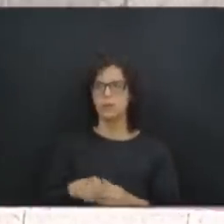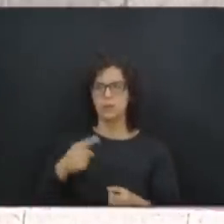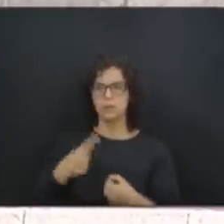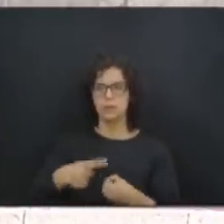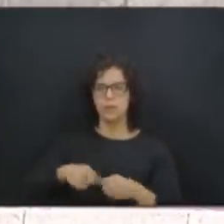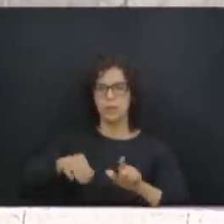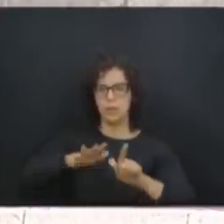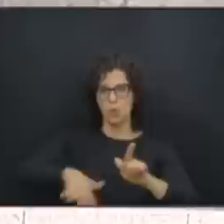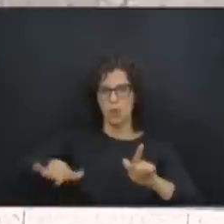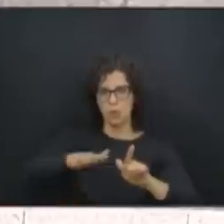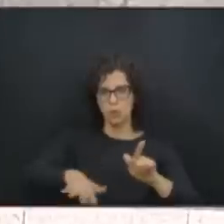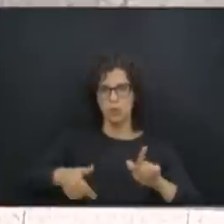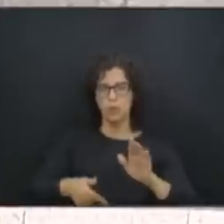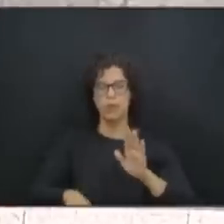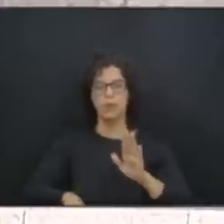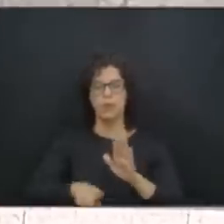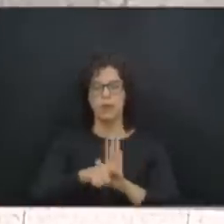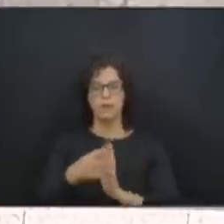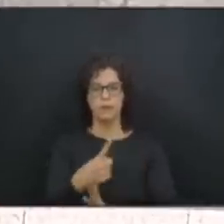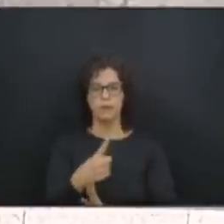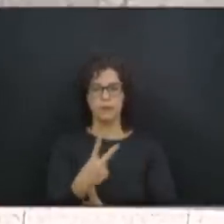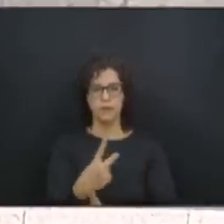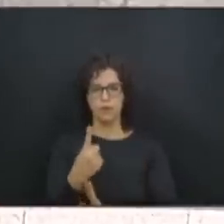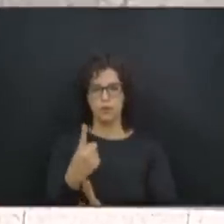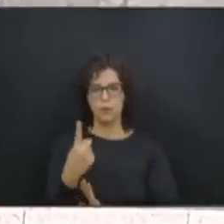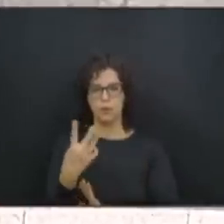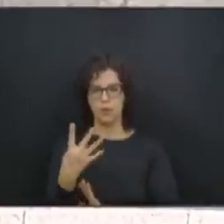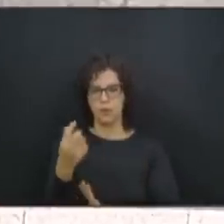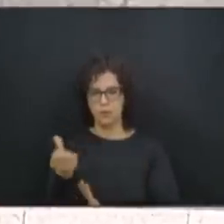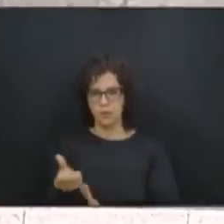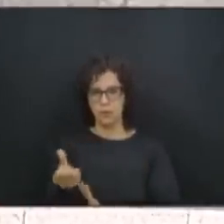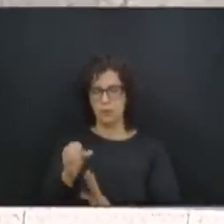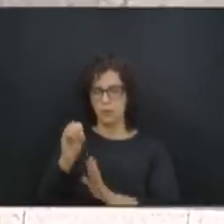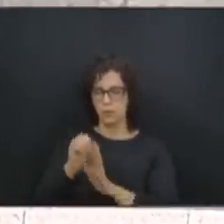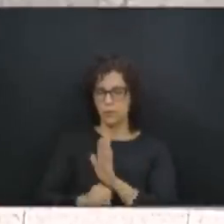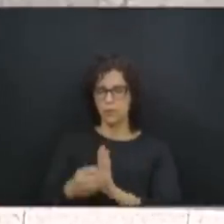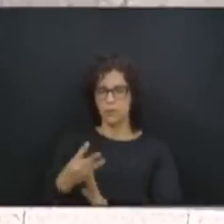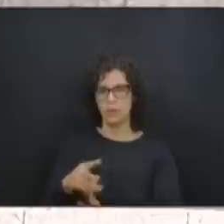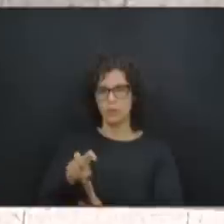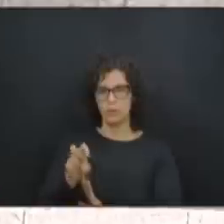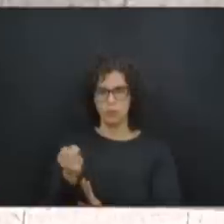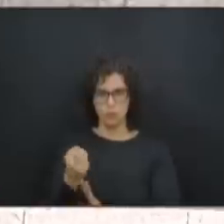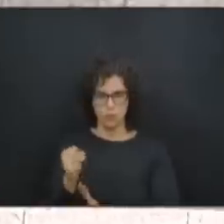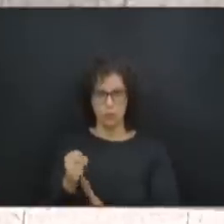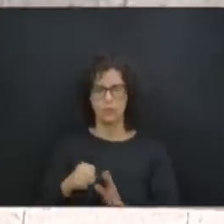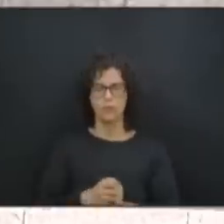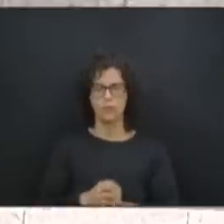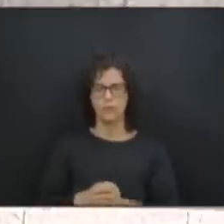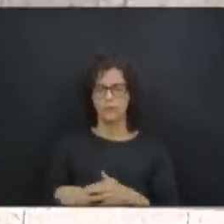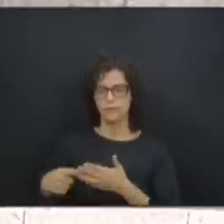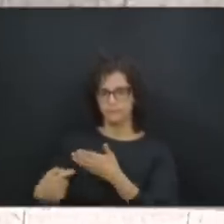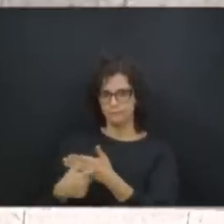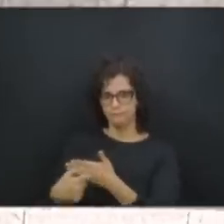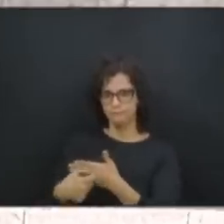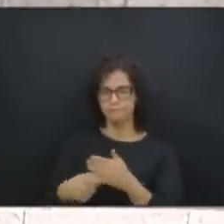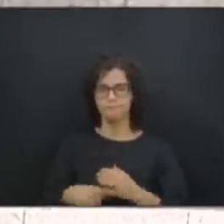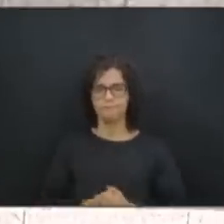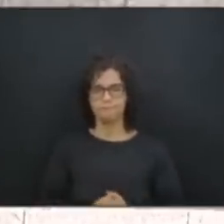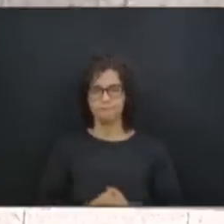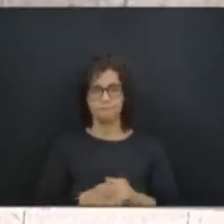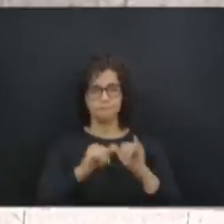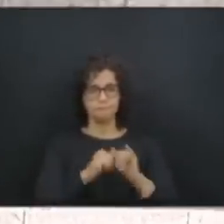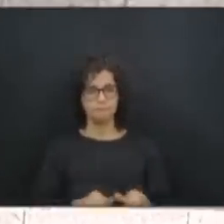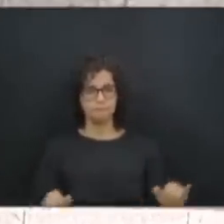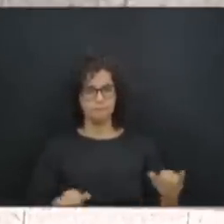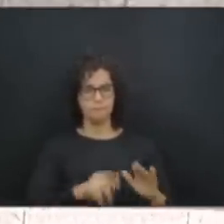a turma convertido da Lei 21 146 Ofício 358 gabinete do governador